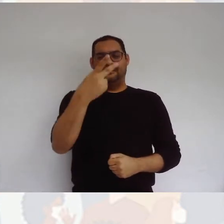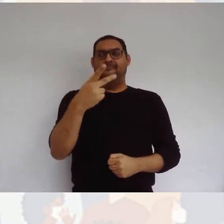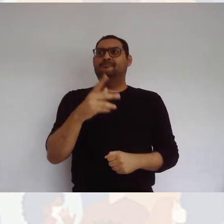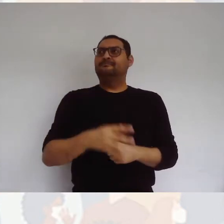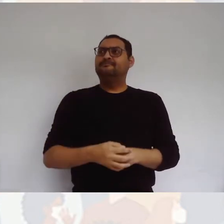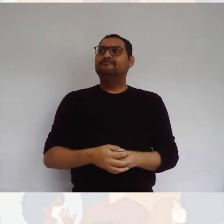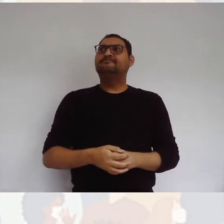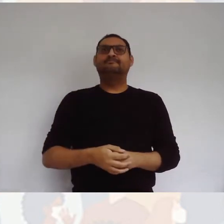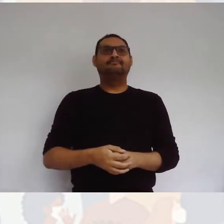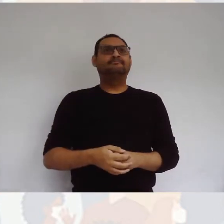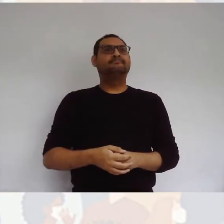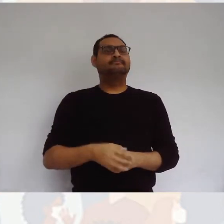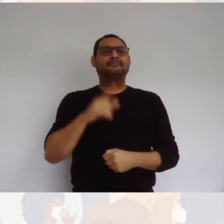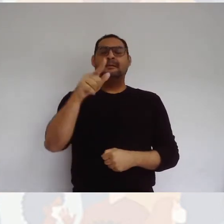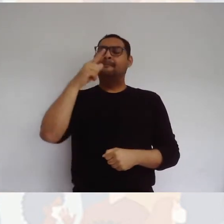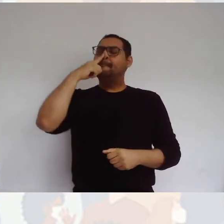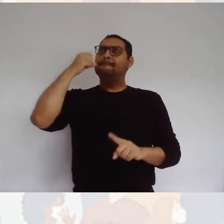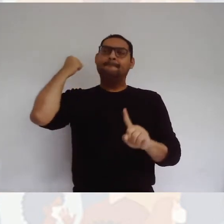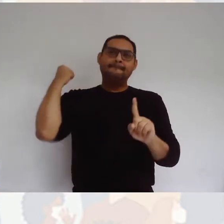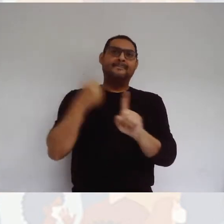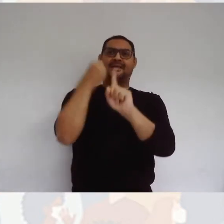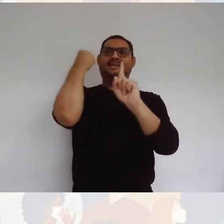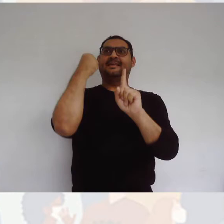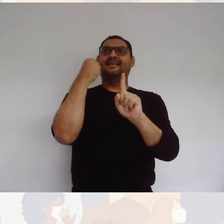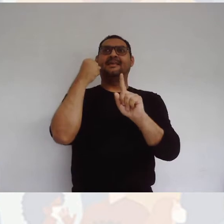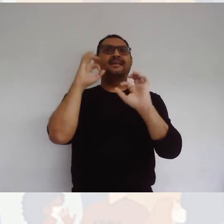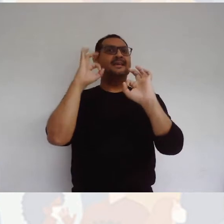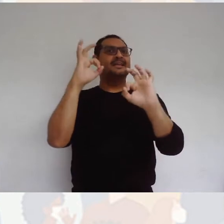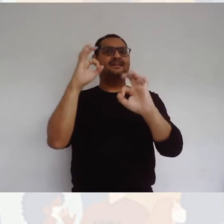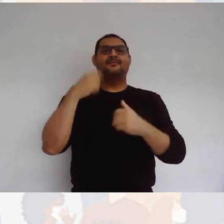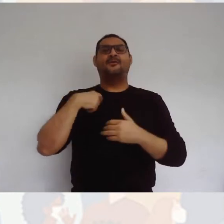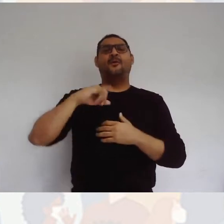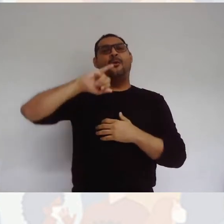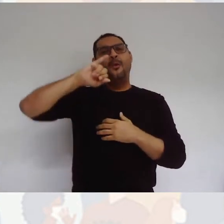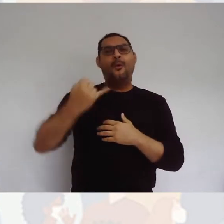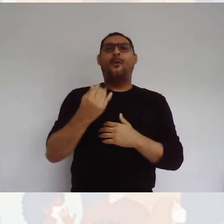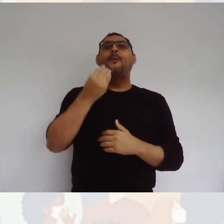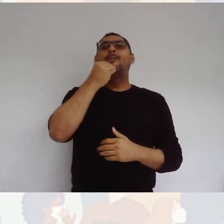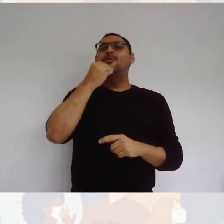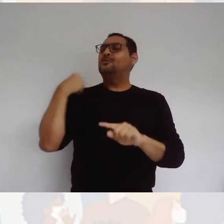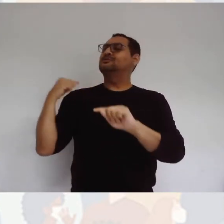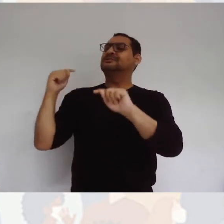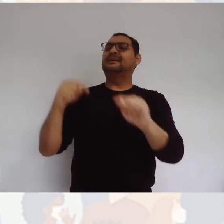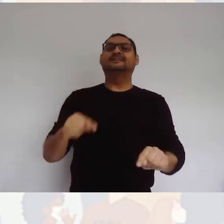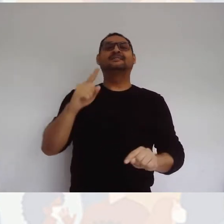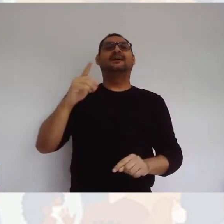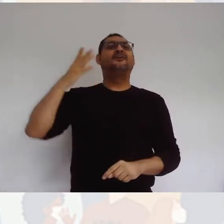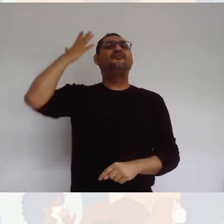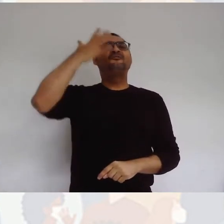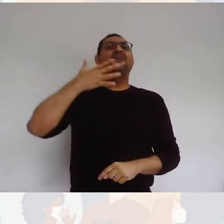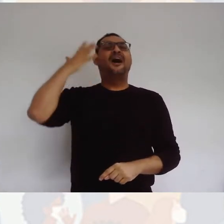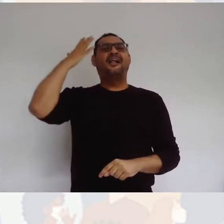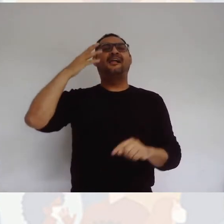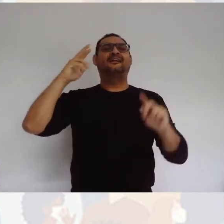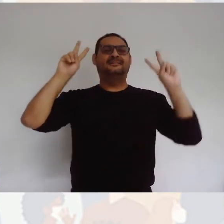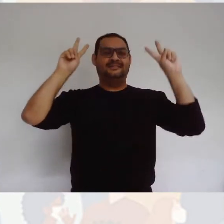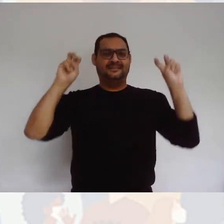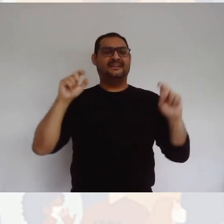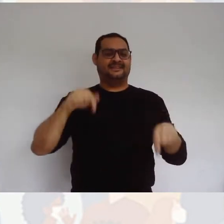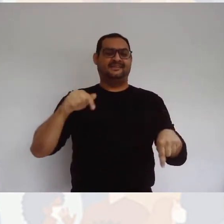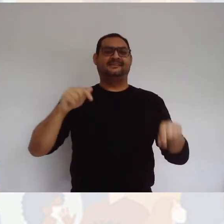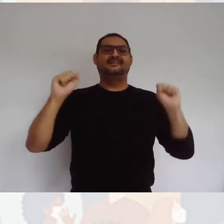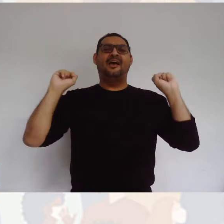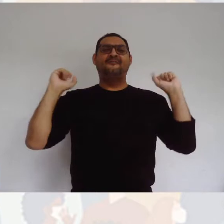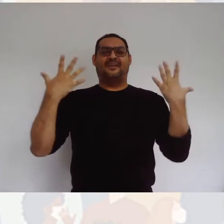incrível, muito importante para mim ter essa oportunidade, que me honra muito de poder falar nesse evento aqui